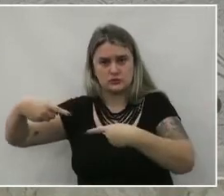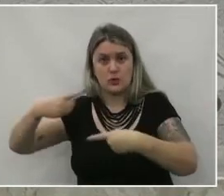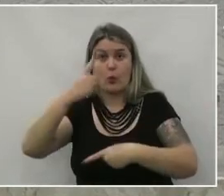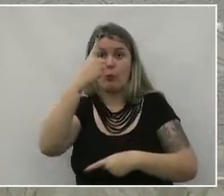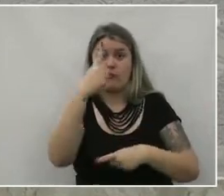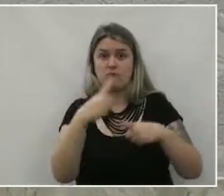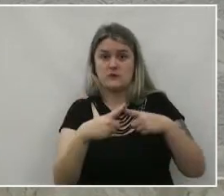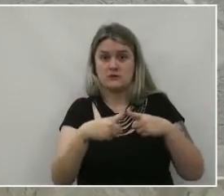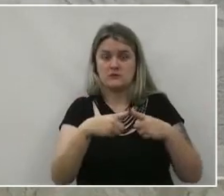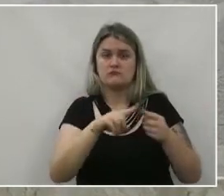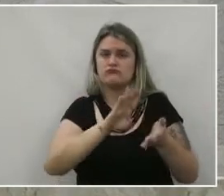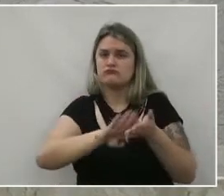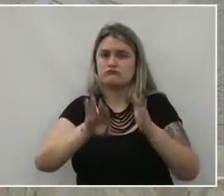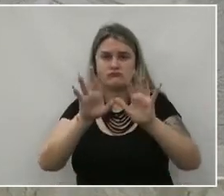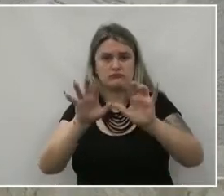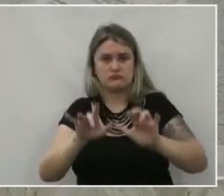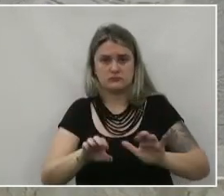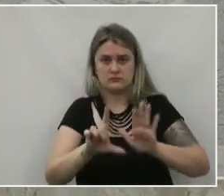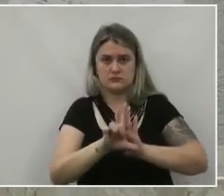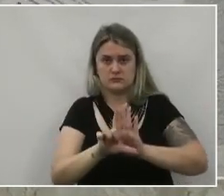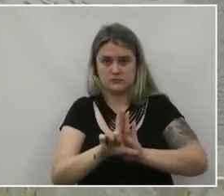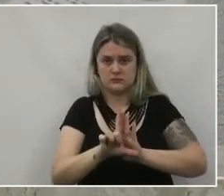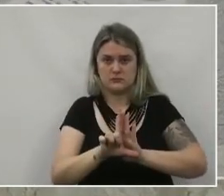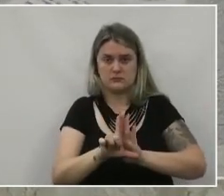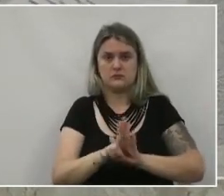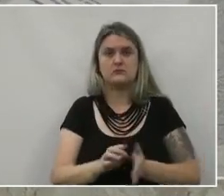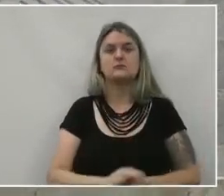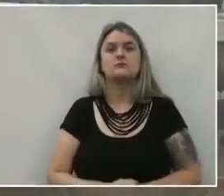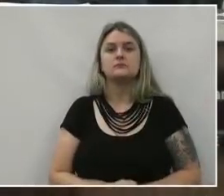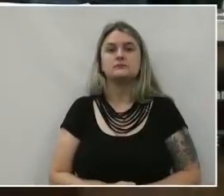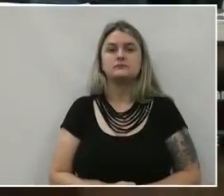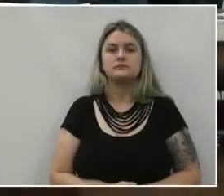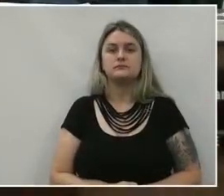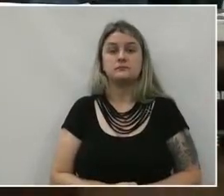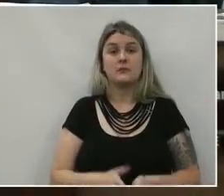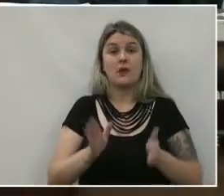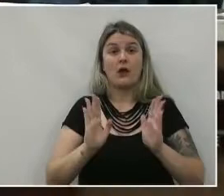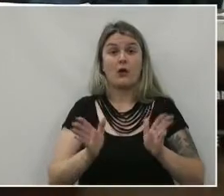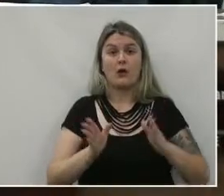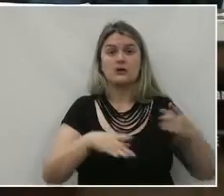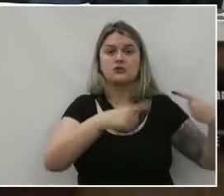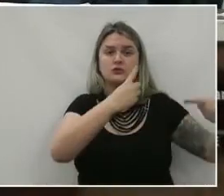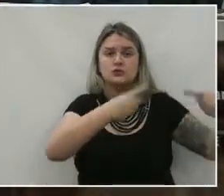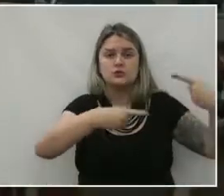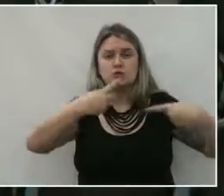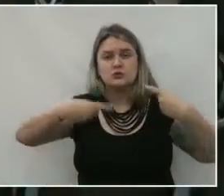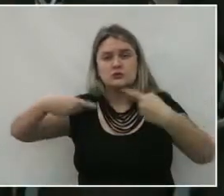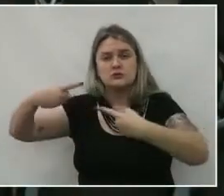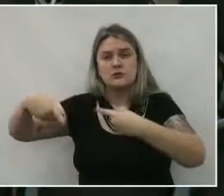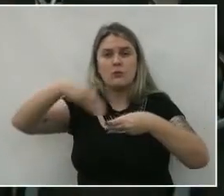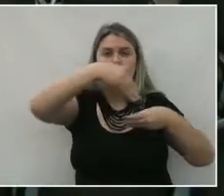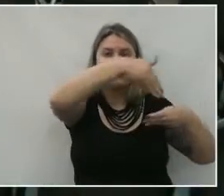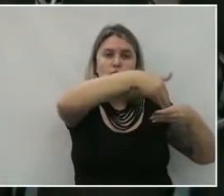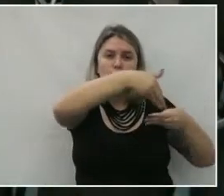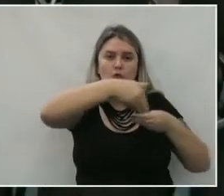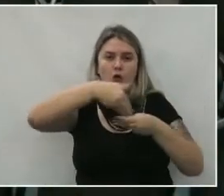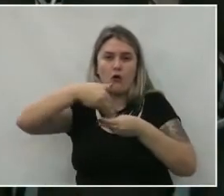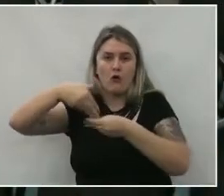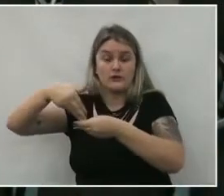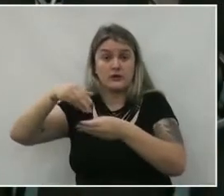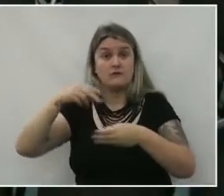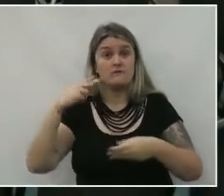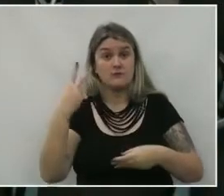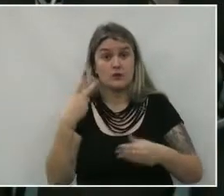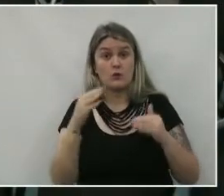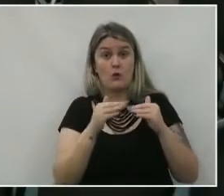turno único, com dispensa da redação final É o parecer Em discussão, em votação, senhores vereadores que